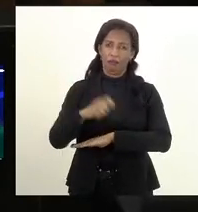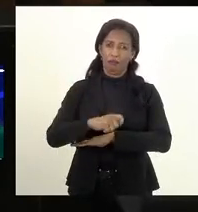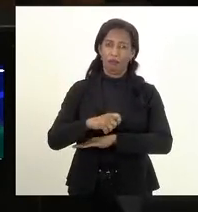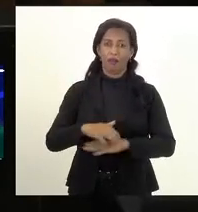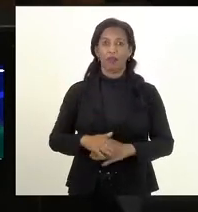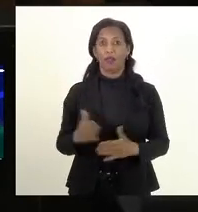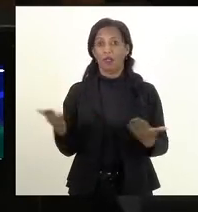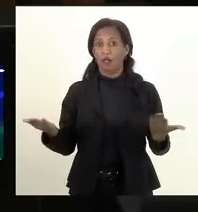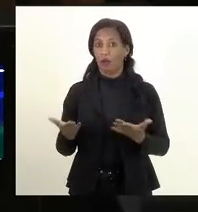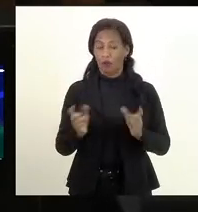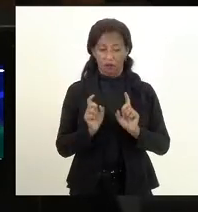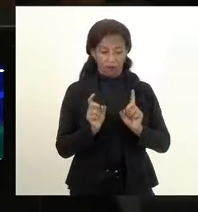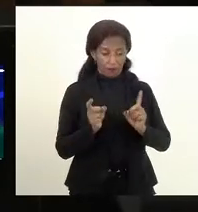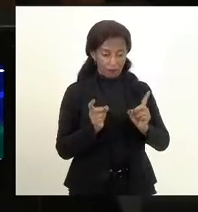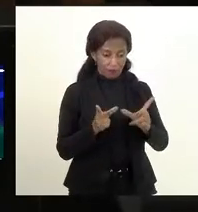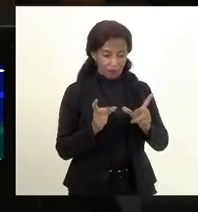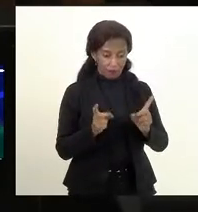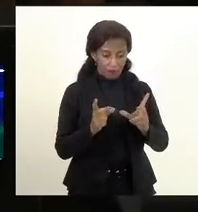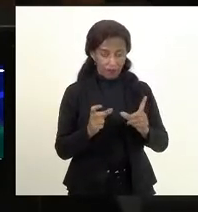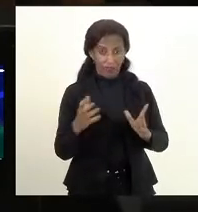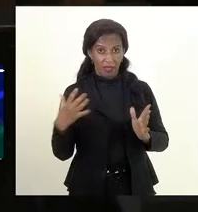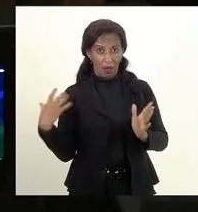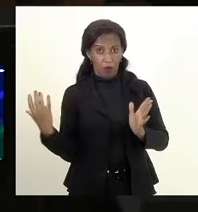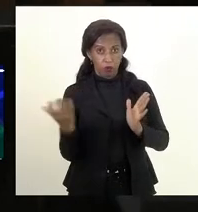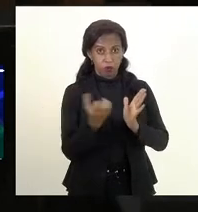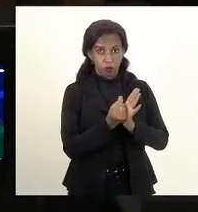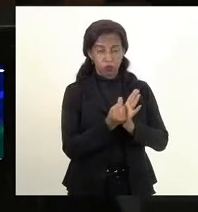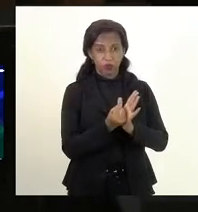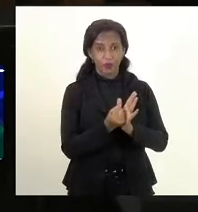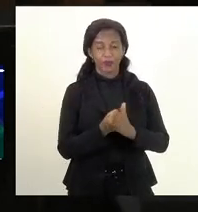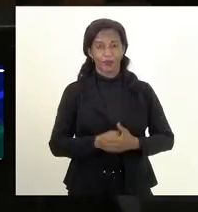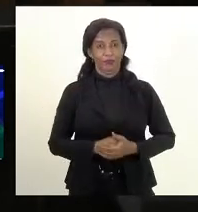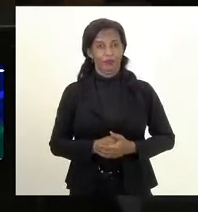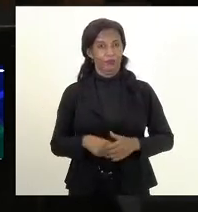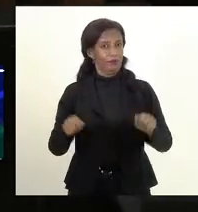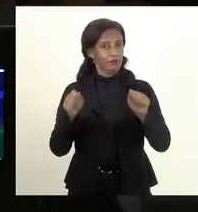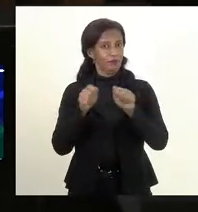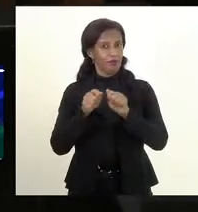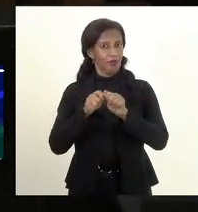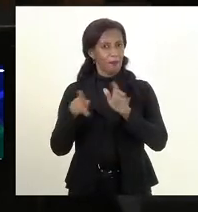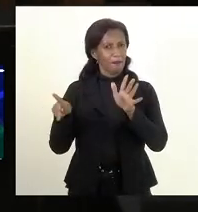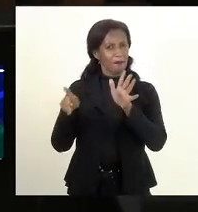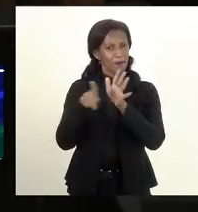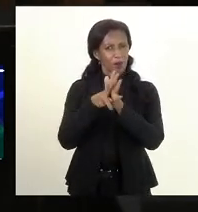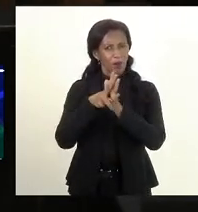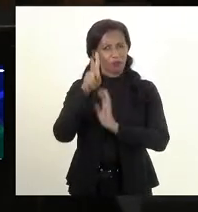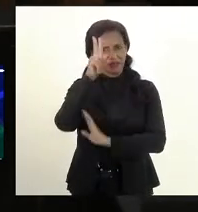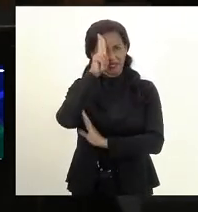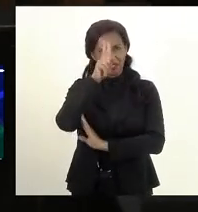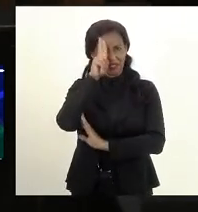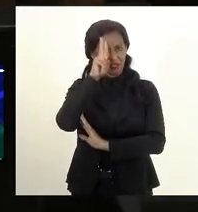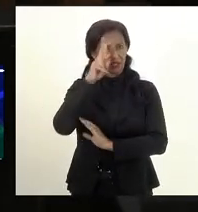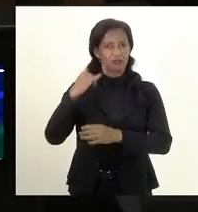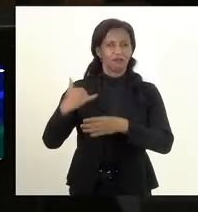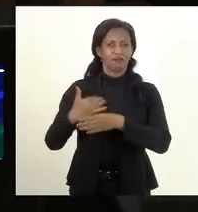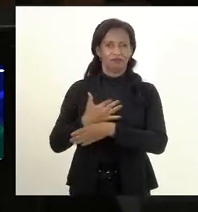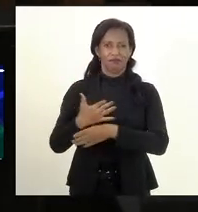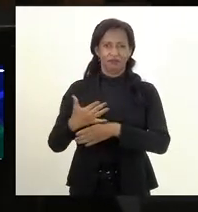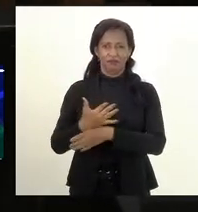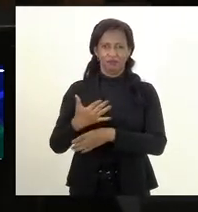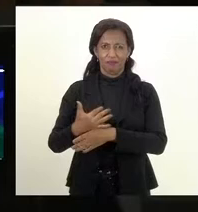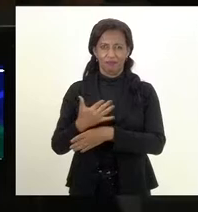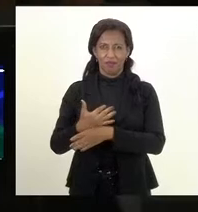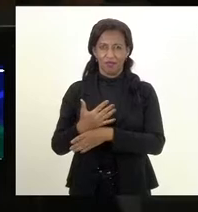agora vender bens tombados que fazem parte da história da cidade